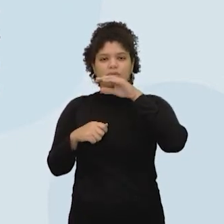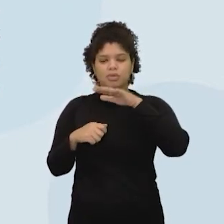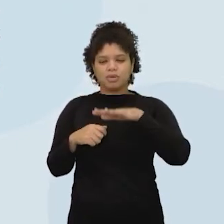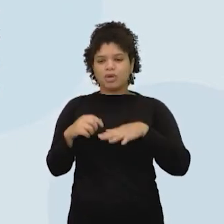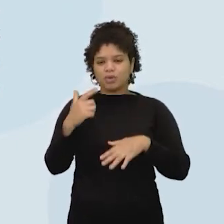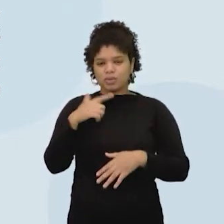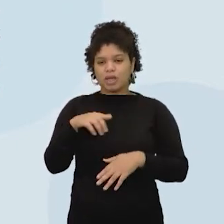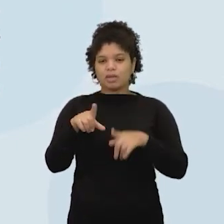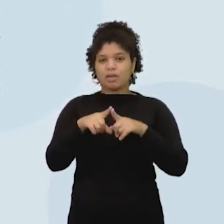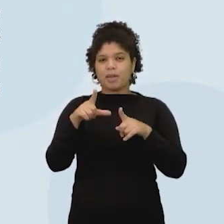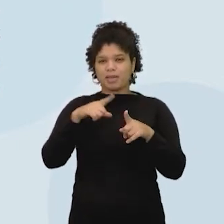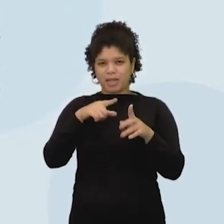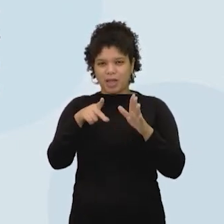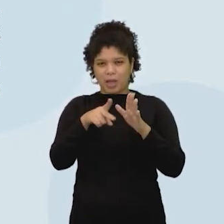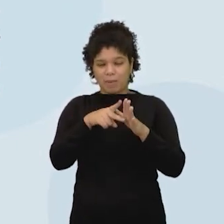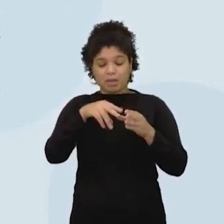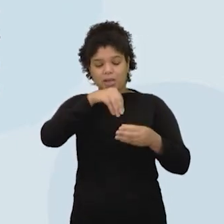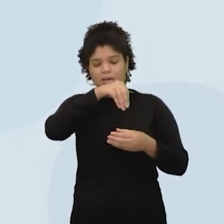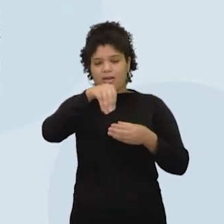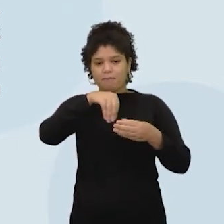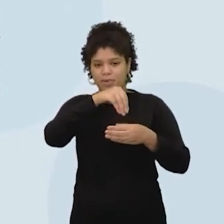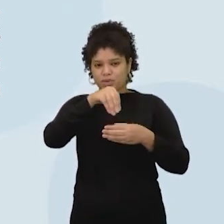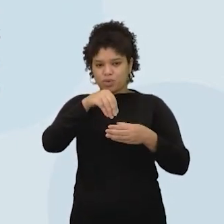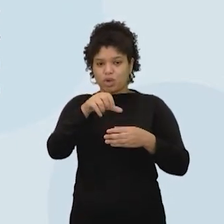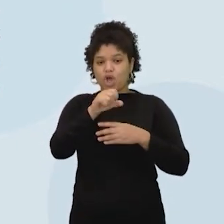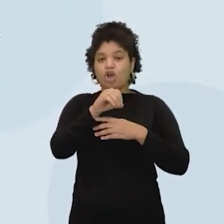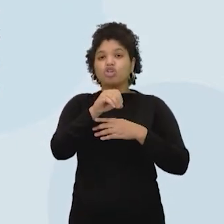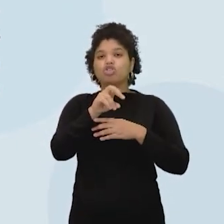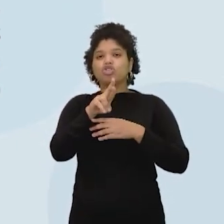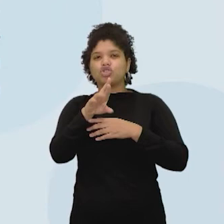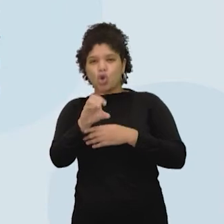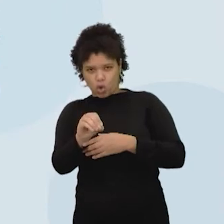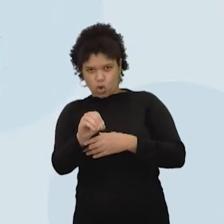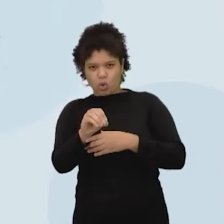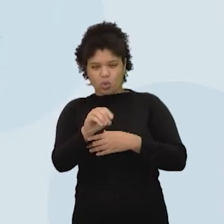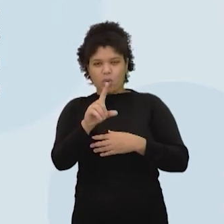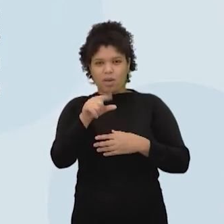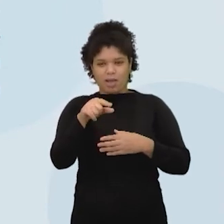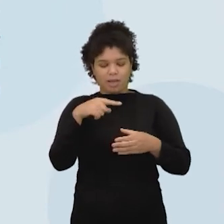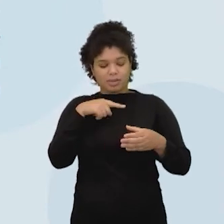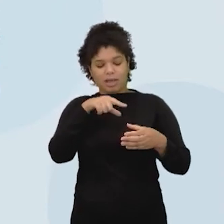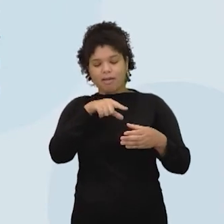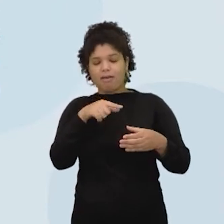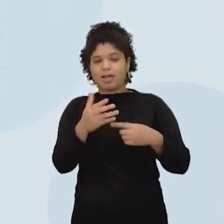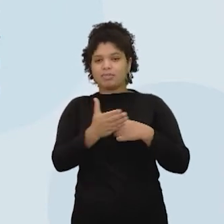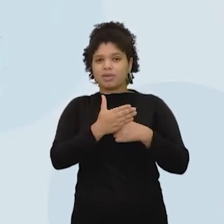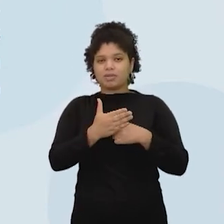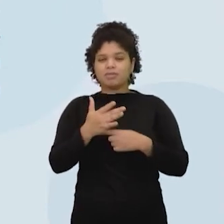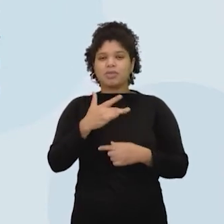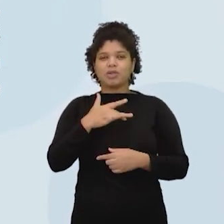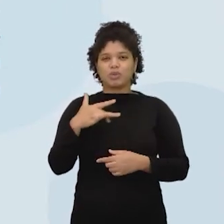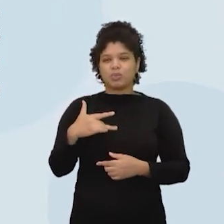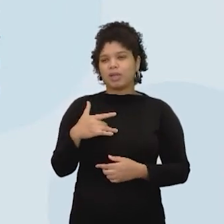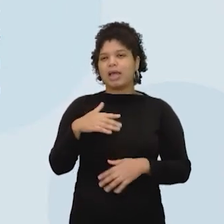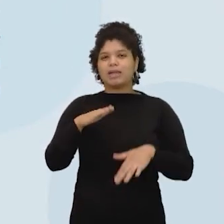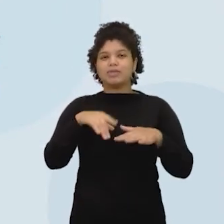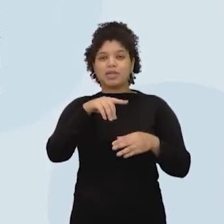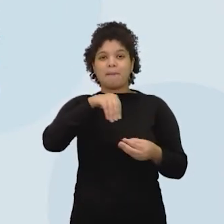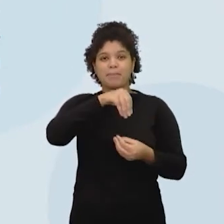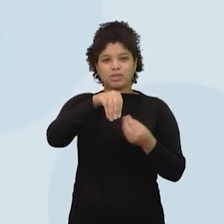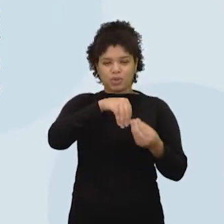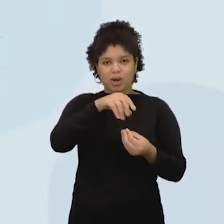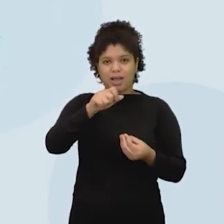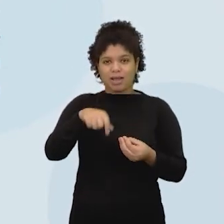soro fisiológico, que a gente sabe que um dos ingredientes é sal, os outros dois é açúcar e água. Então, quando você vai fazer o soro